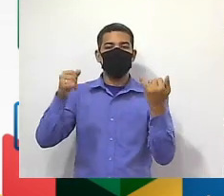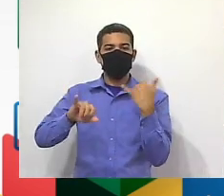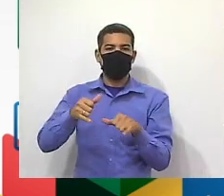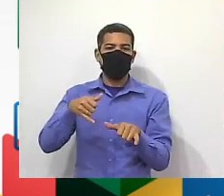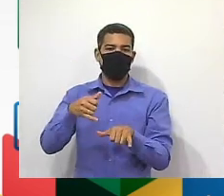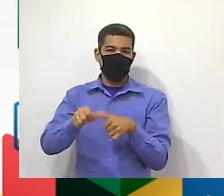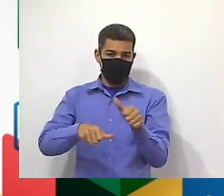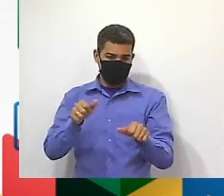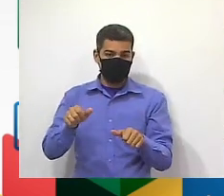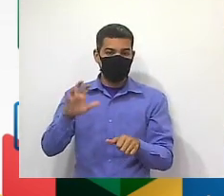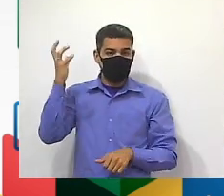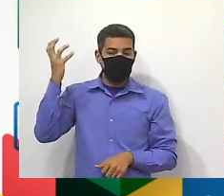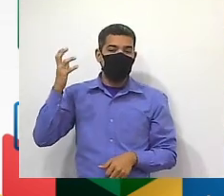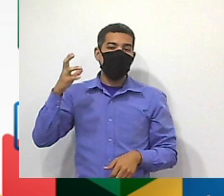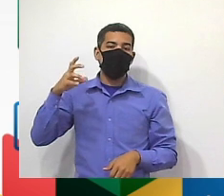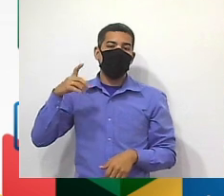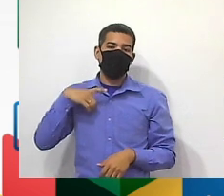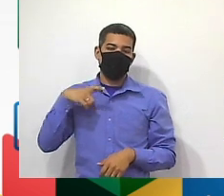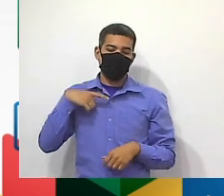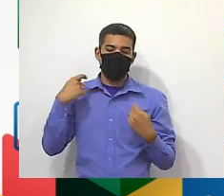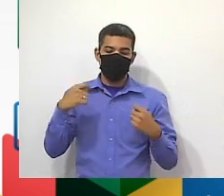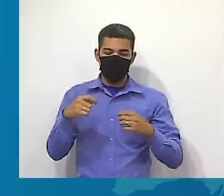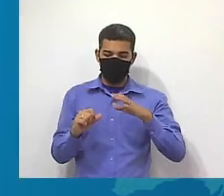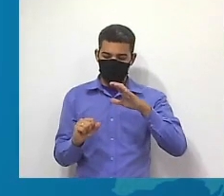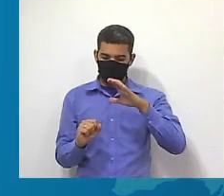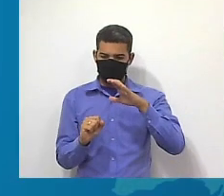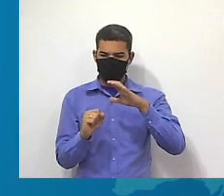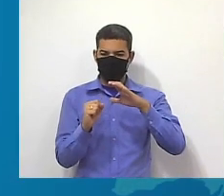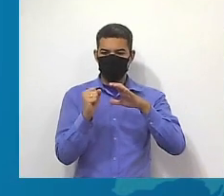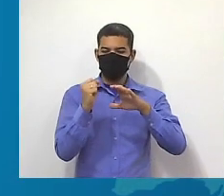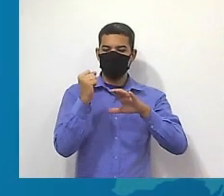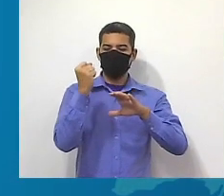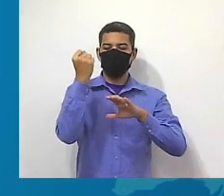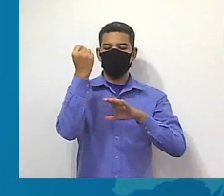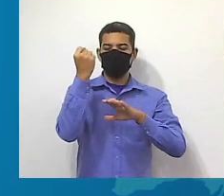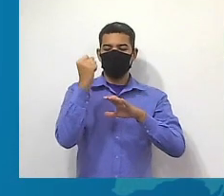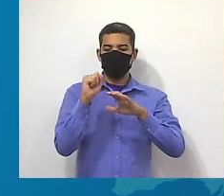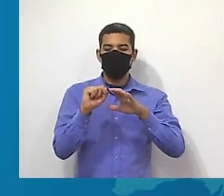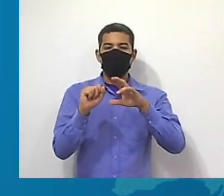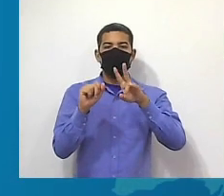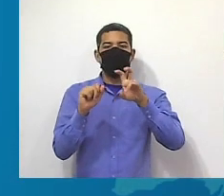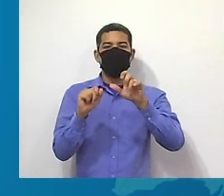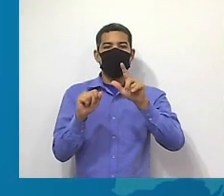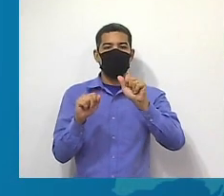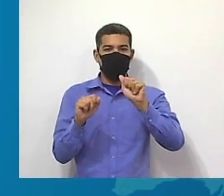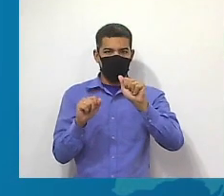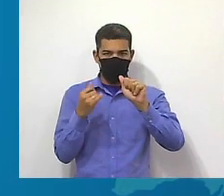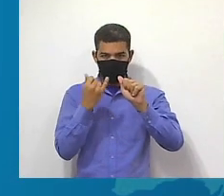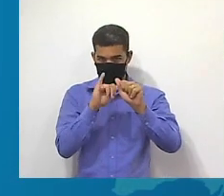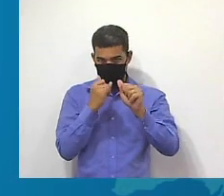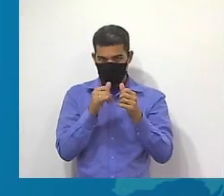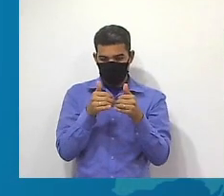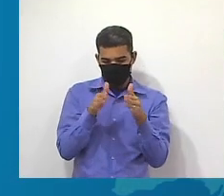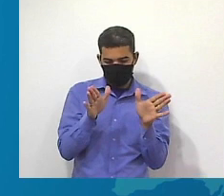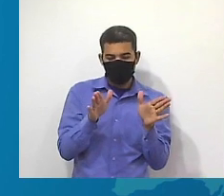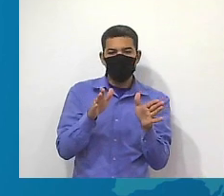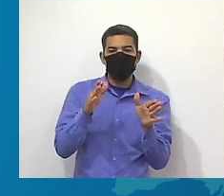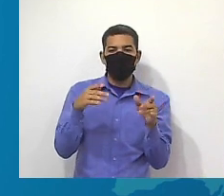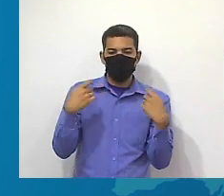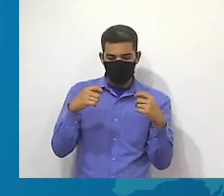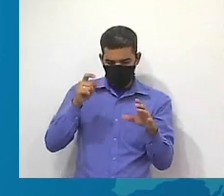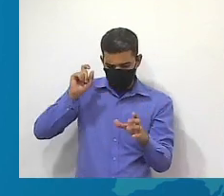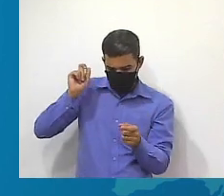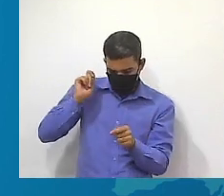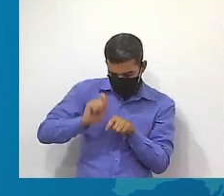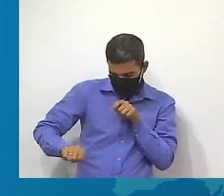é necessário que a vela do carro, um dispositivo que vai disparar a eletricidade, desencadeie essa